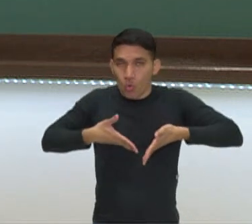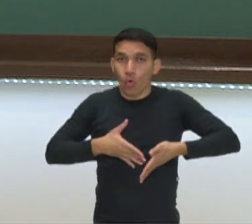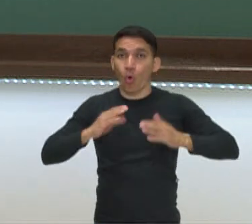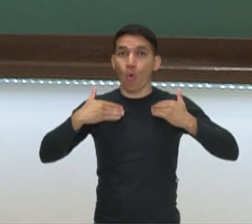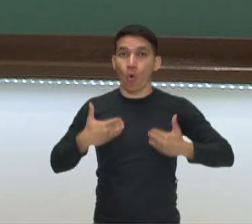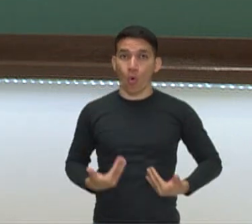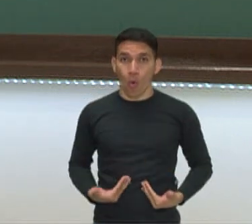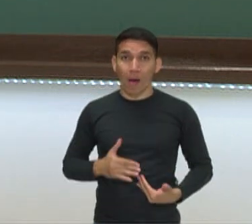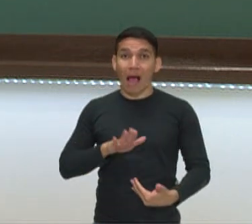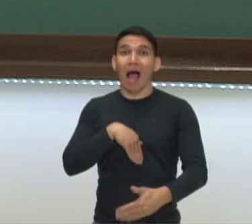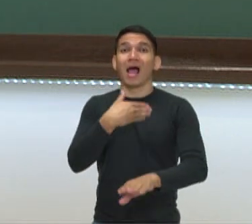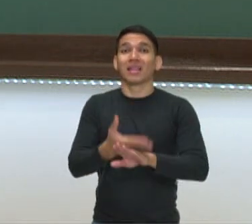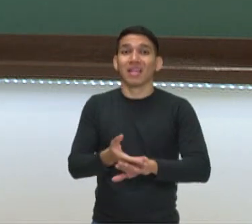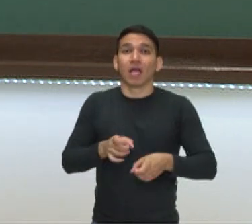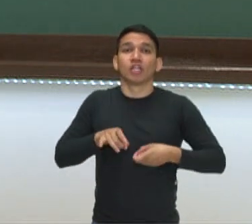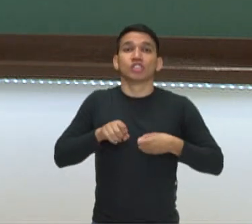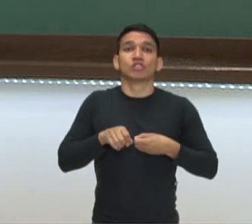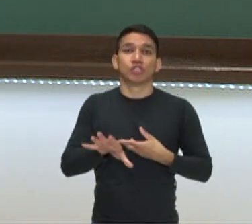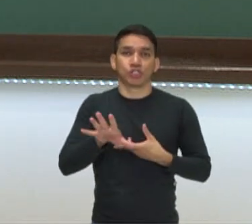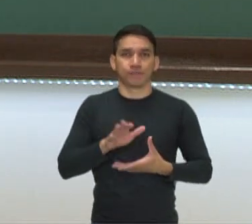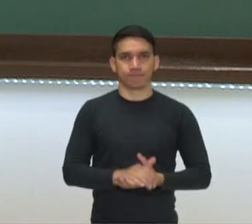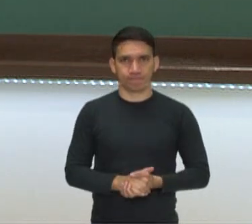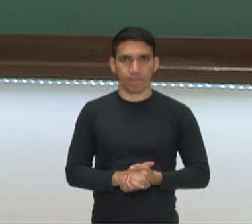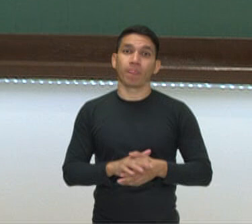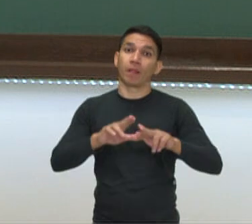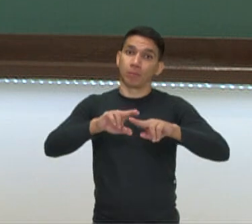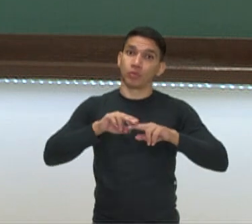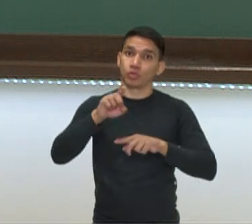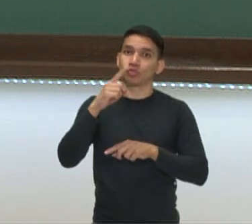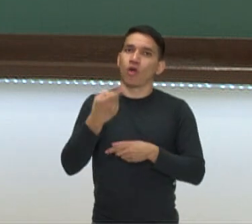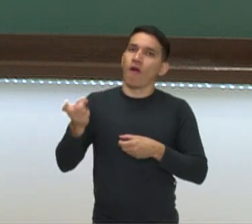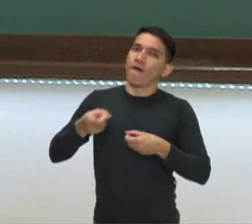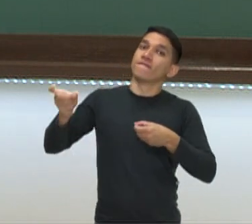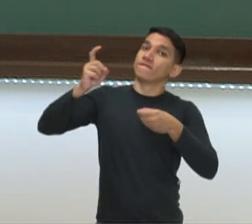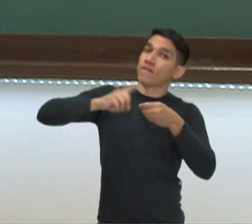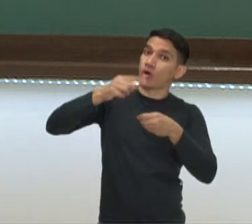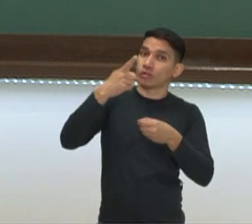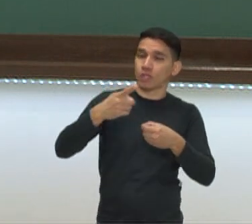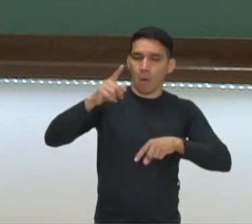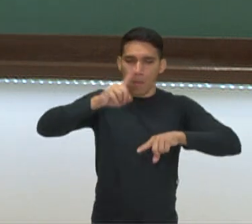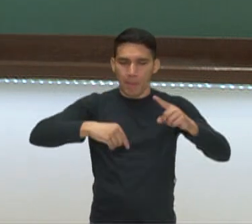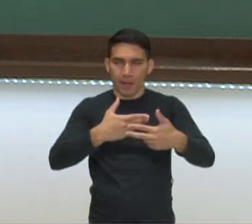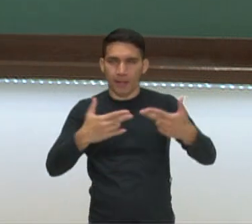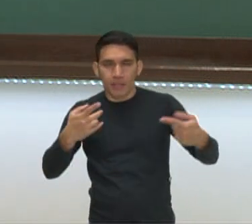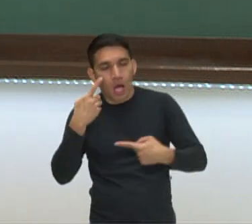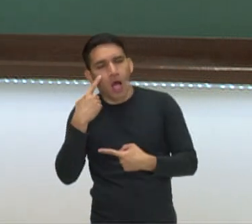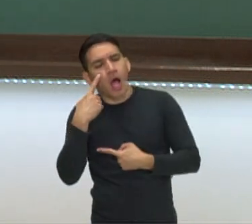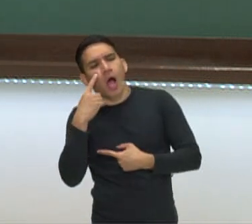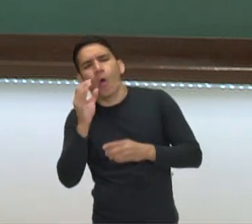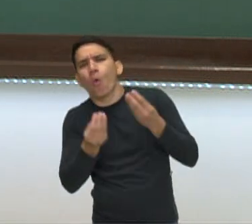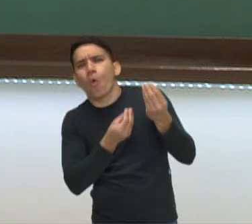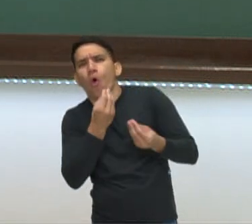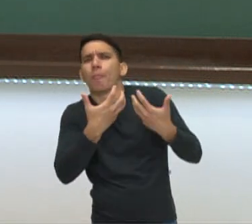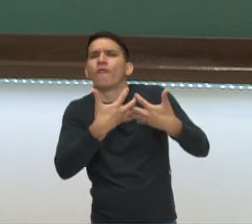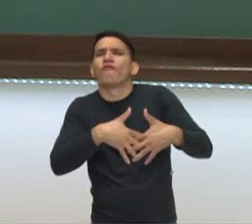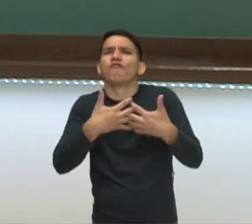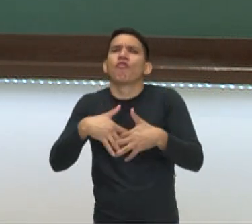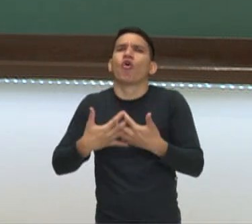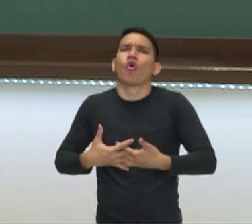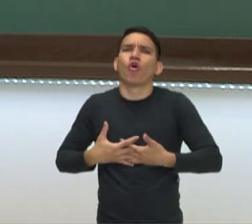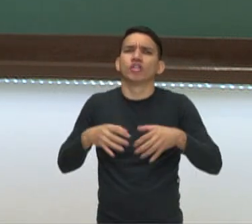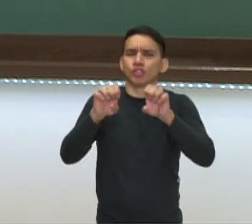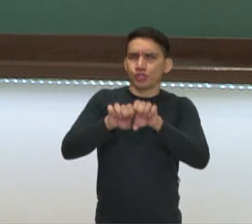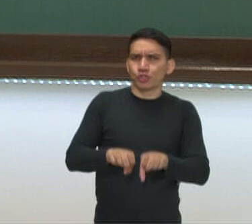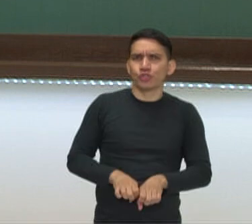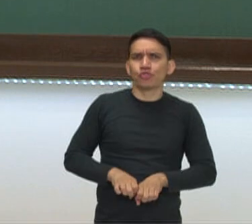até serem eliminados. Para isso, então, volta lá no seu material, olha lá as estruturas do sistema urinário